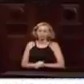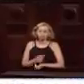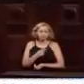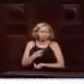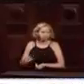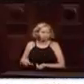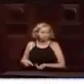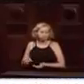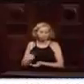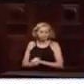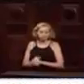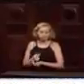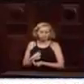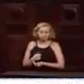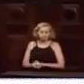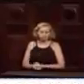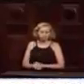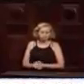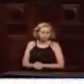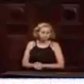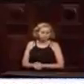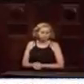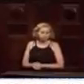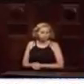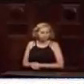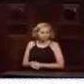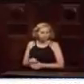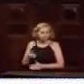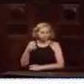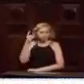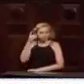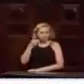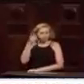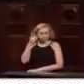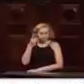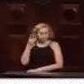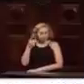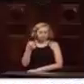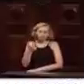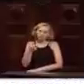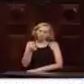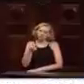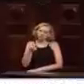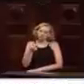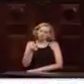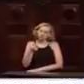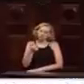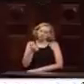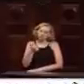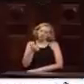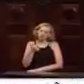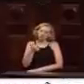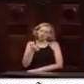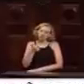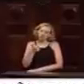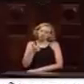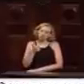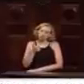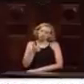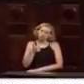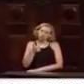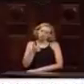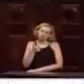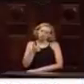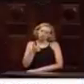Presidente, eu sou deputado, eu me elegi a primeira vez deputado aos 21 anos de idade. Estou exercendo